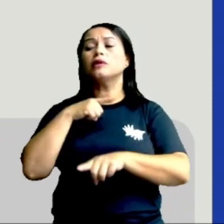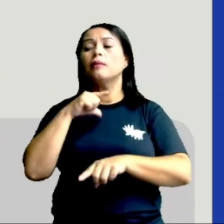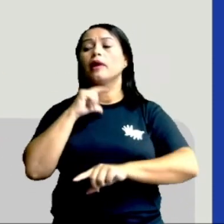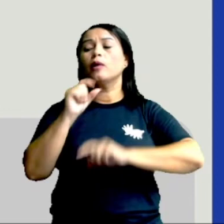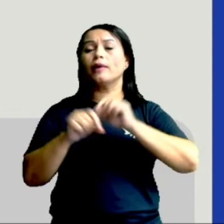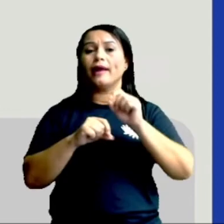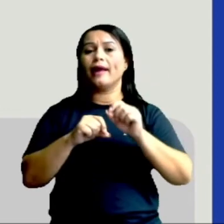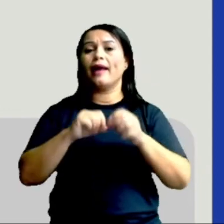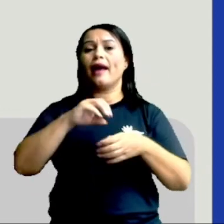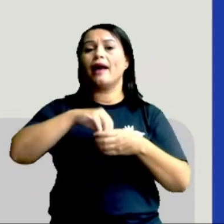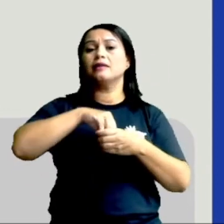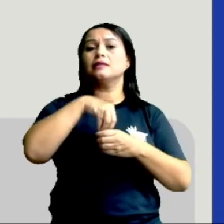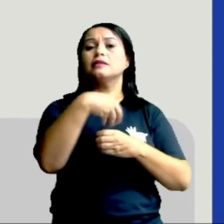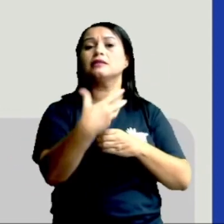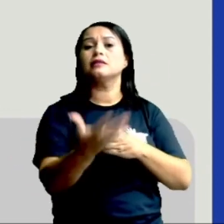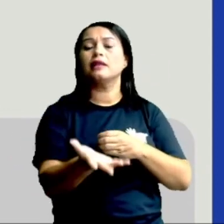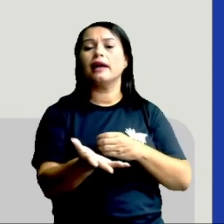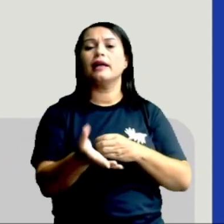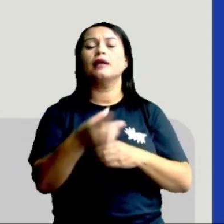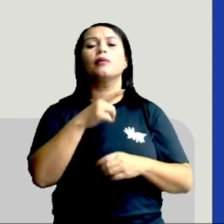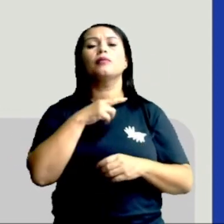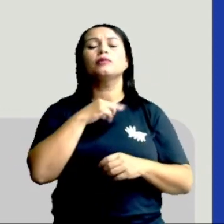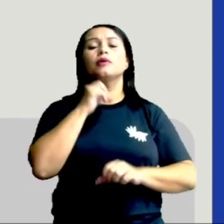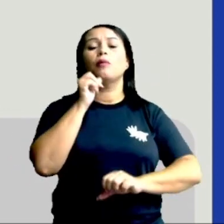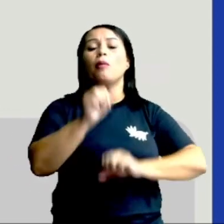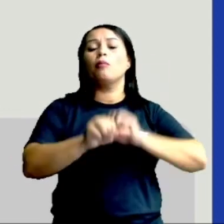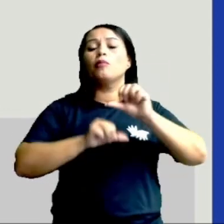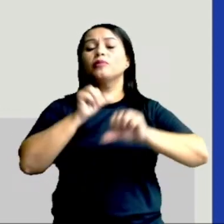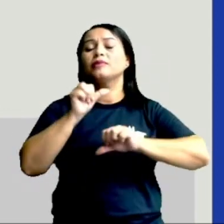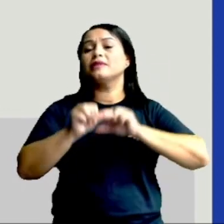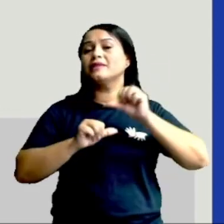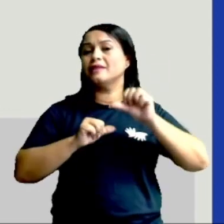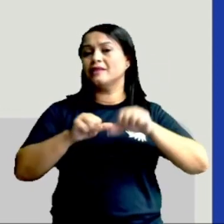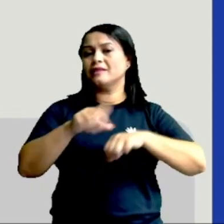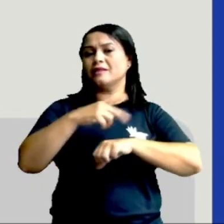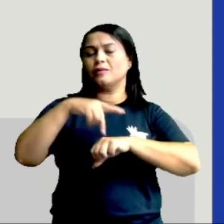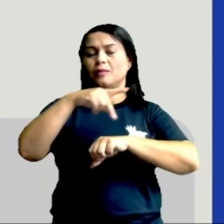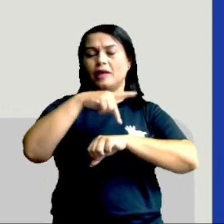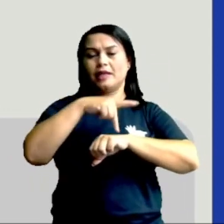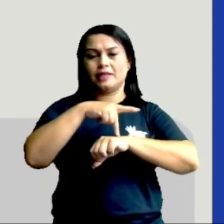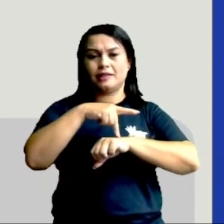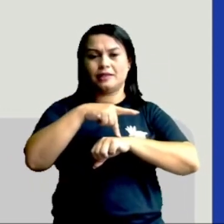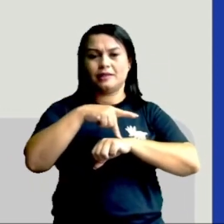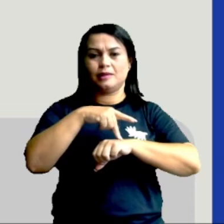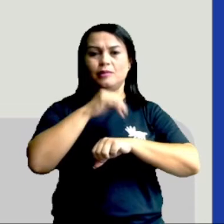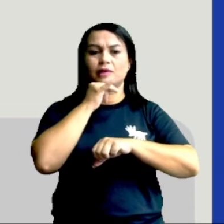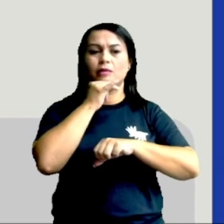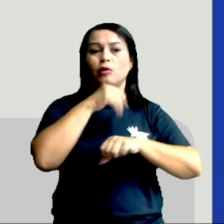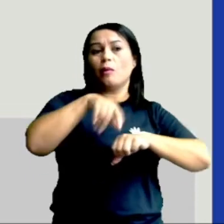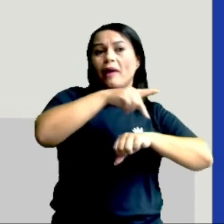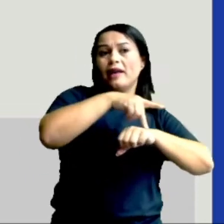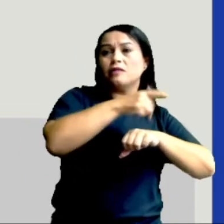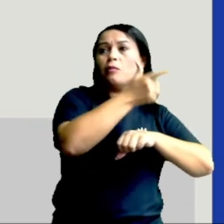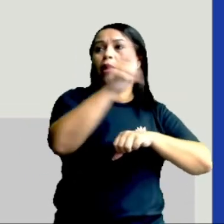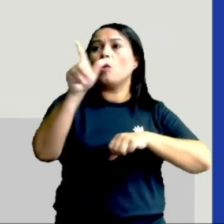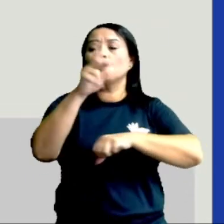as externas, quando há uma mudança de país, quando você vai de um país para outro.